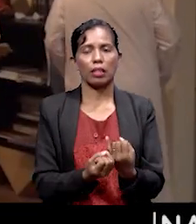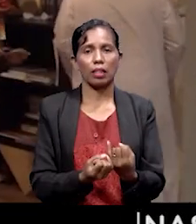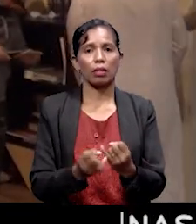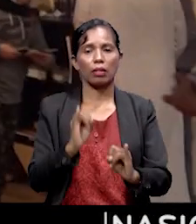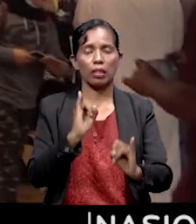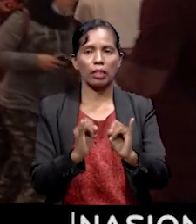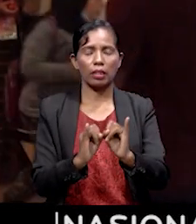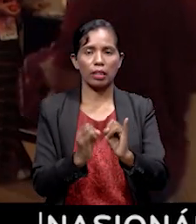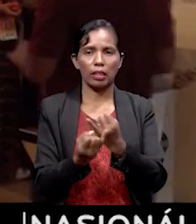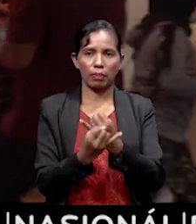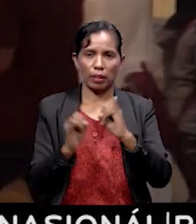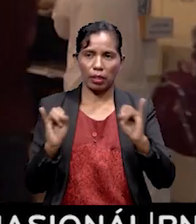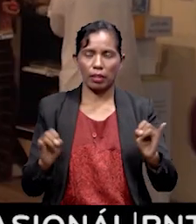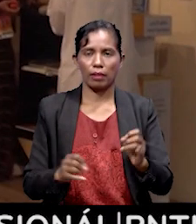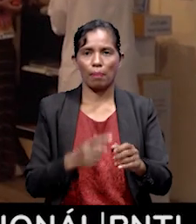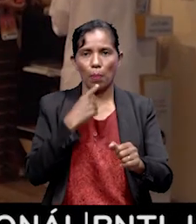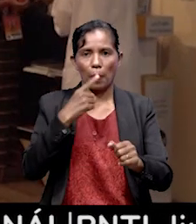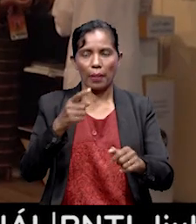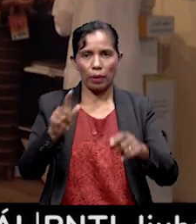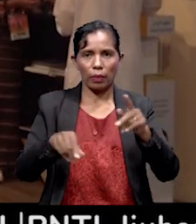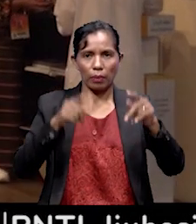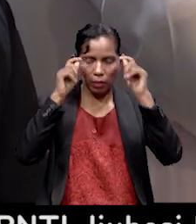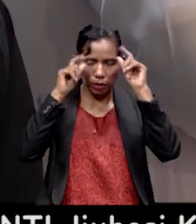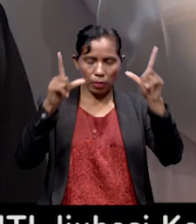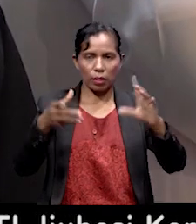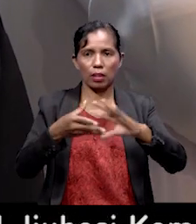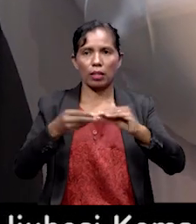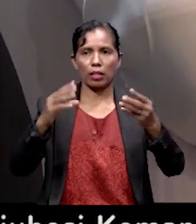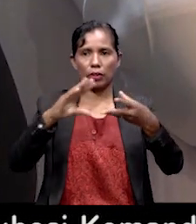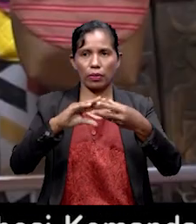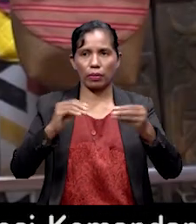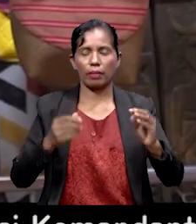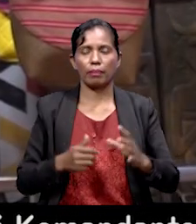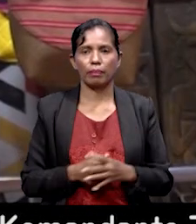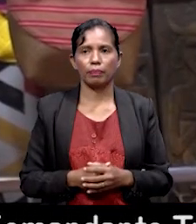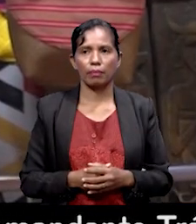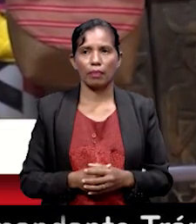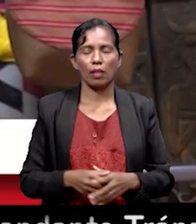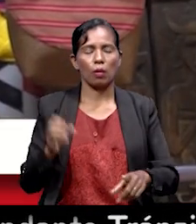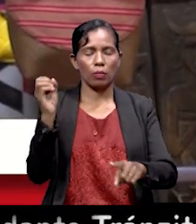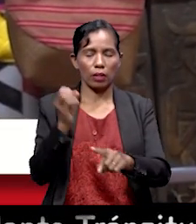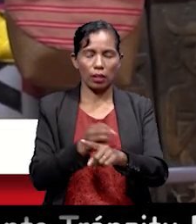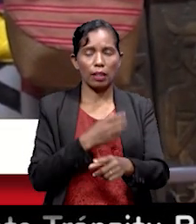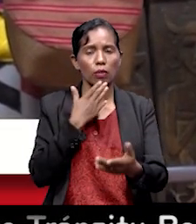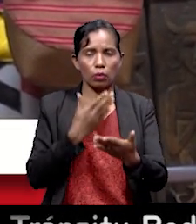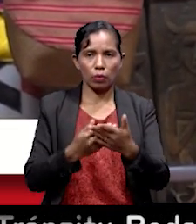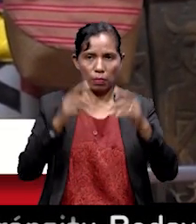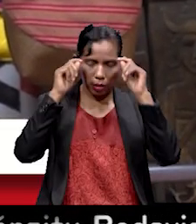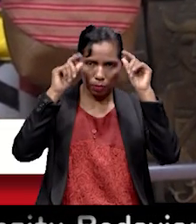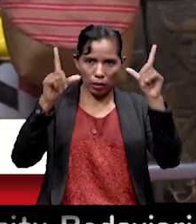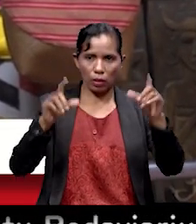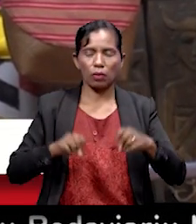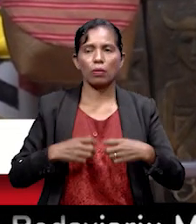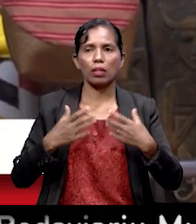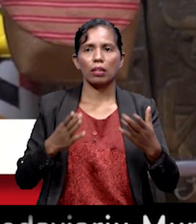ia pavilion expo Dubai explica kon ba Timor Leste ni historia ne oportunidade di ektemis pa Timor Leste o insa a